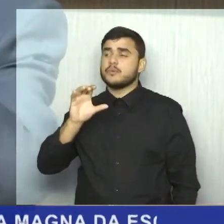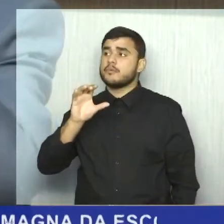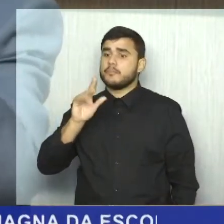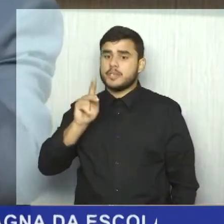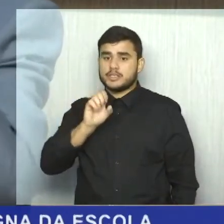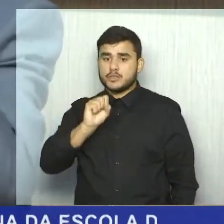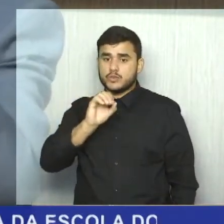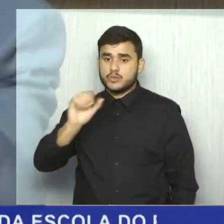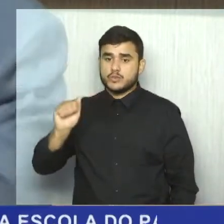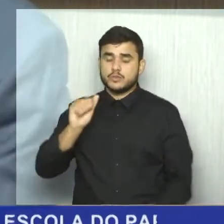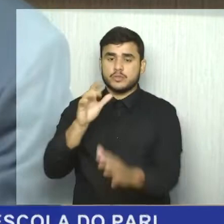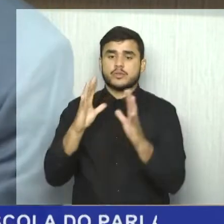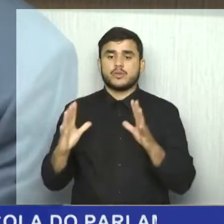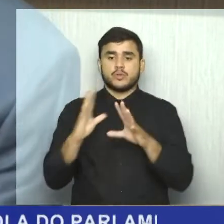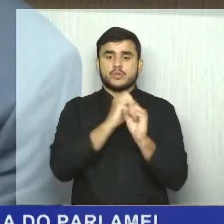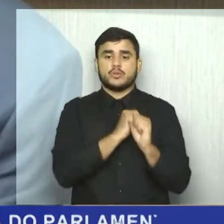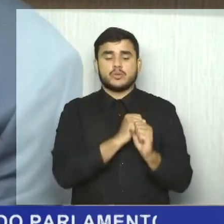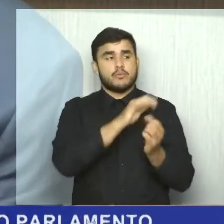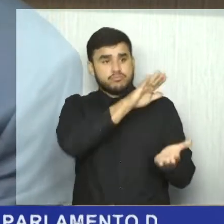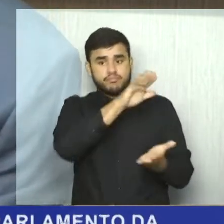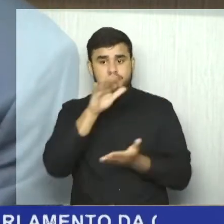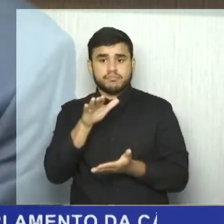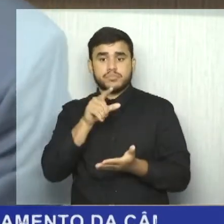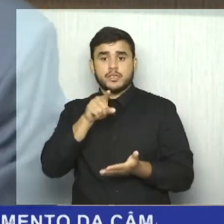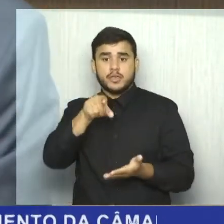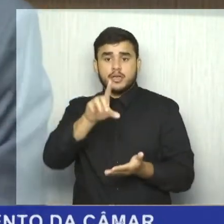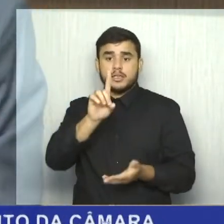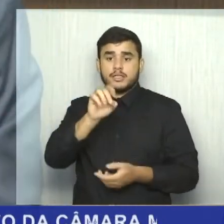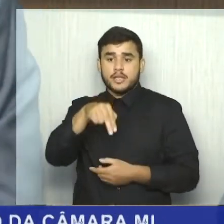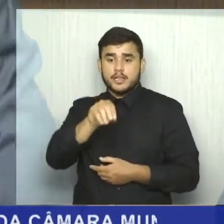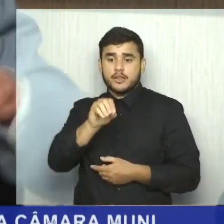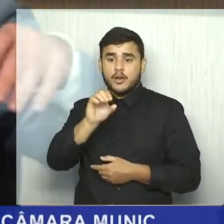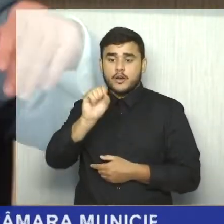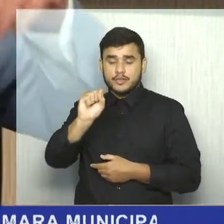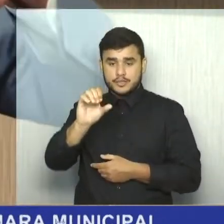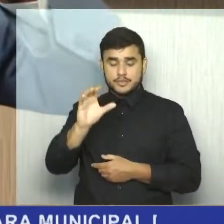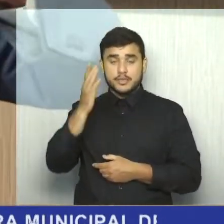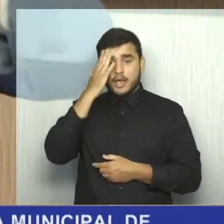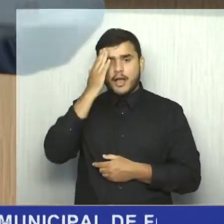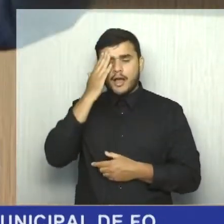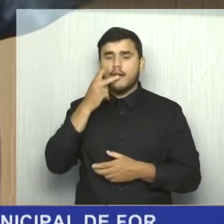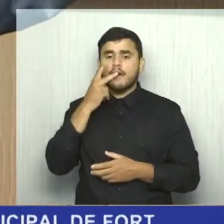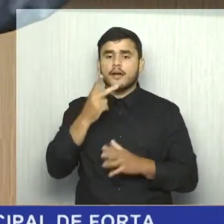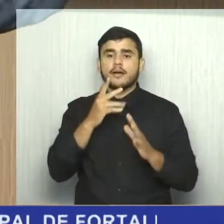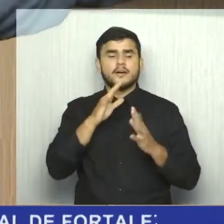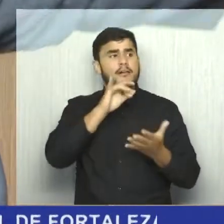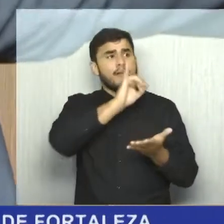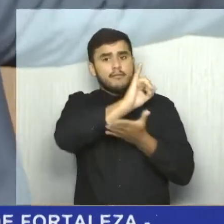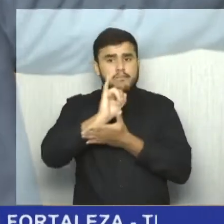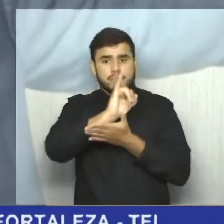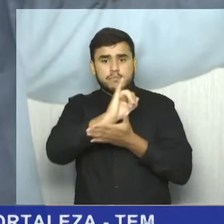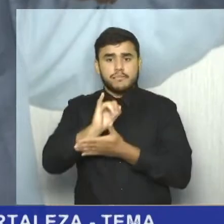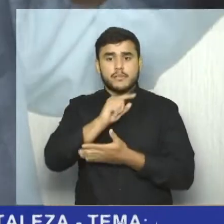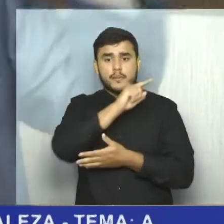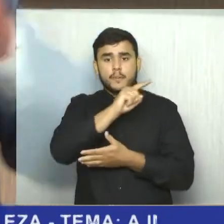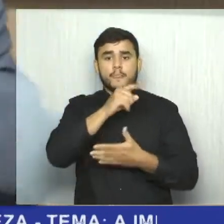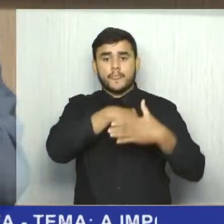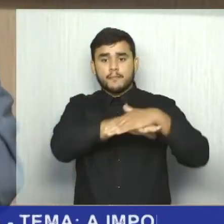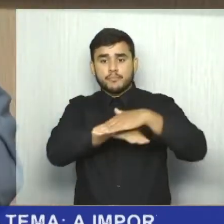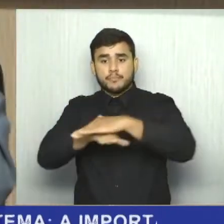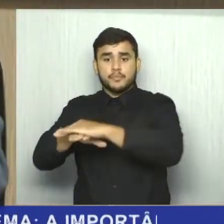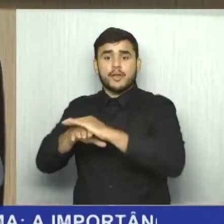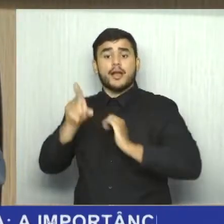pás, facas, picaretas e enxada para o Denox, aqui do Ceará. Consta que importaram tanta coisa que até hoje ainda tem um restinho lá.